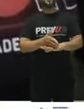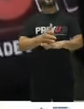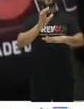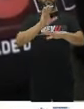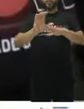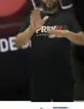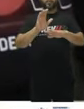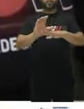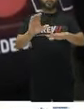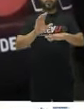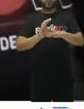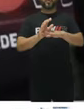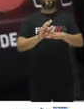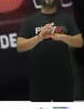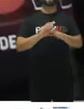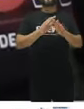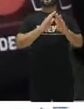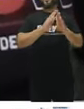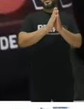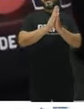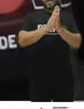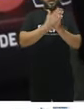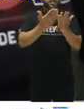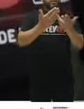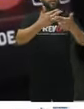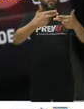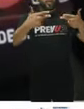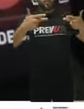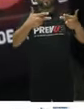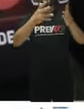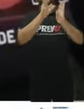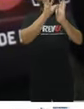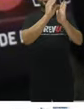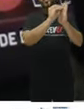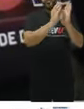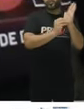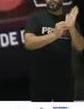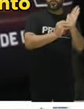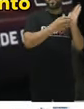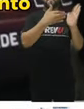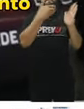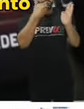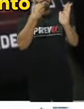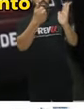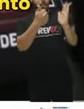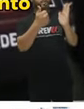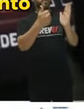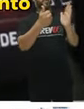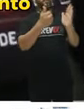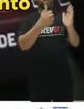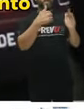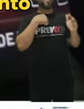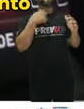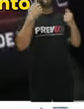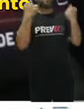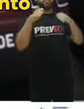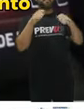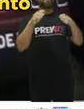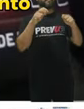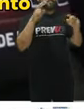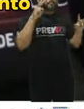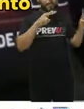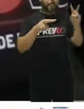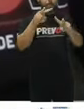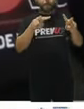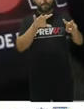acesso a materiais e conteúdos mais atualizados, além de melhorar também a questão do